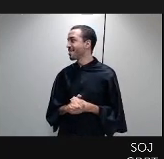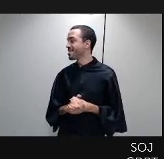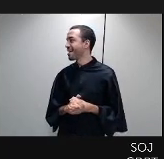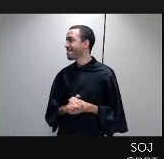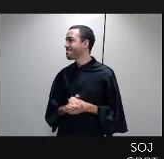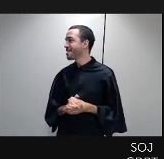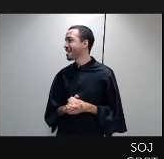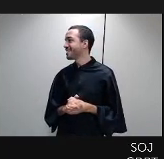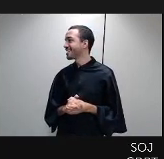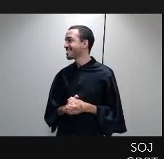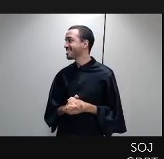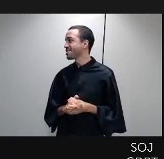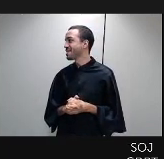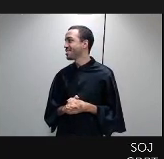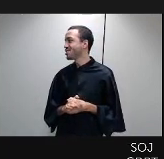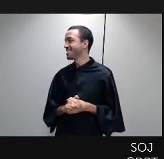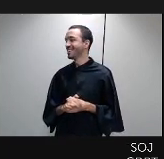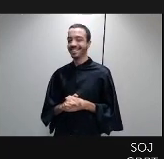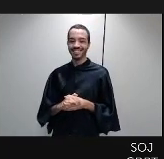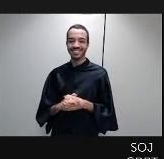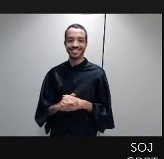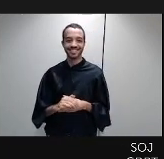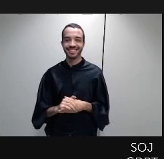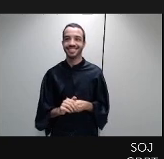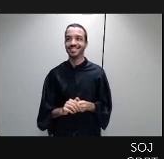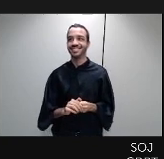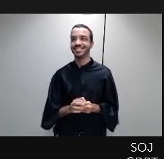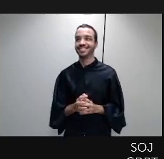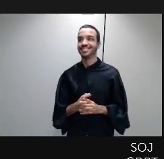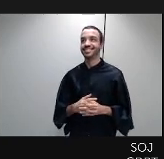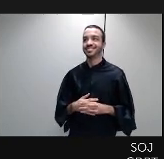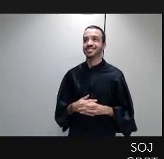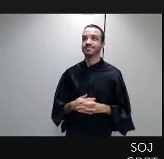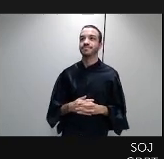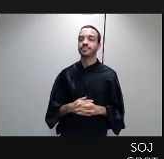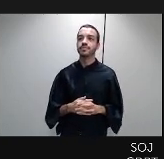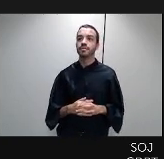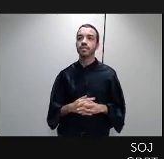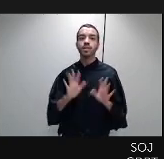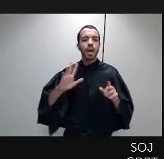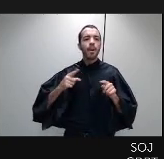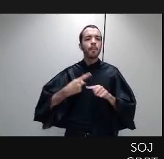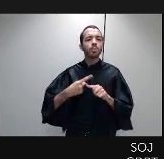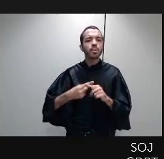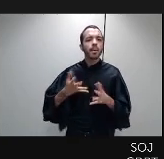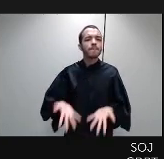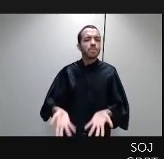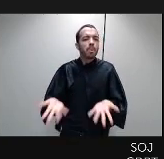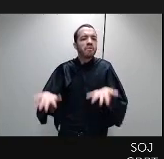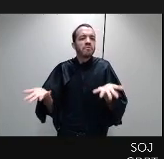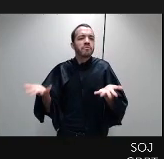pedir a penhora na execução bom então para que promovesse a questão